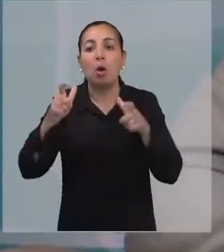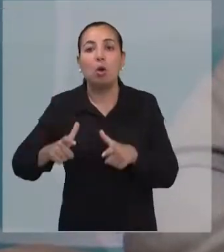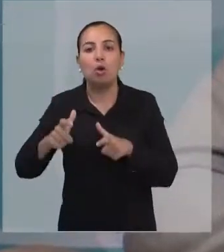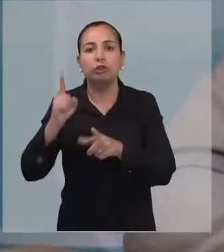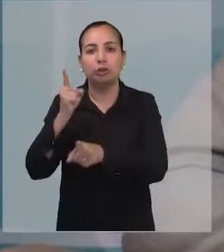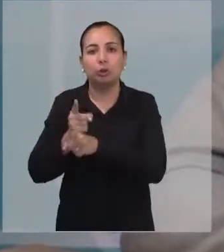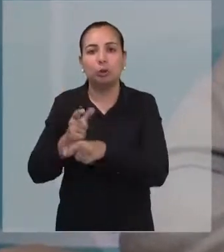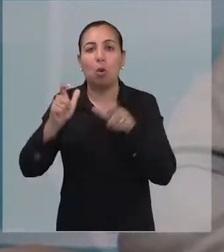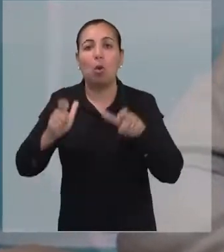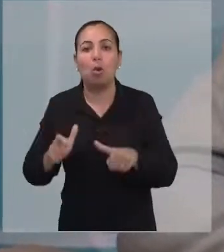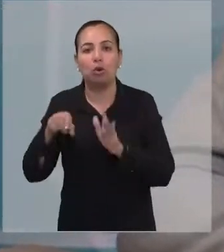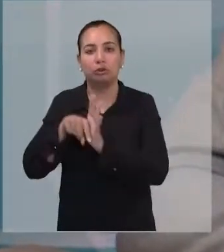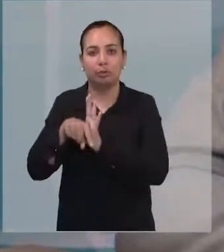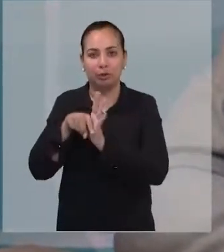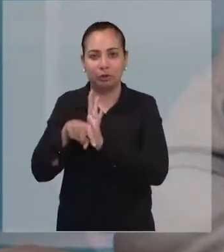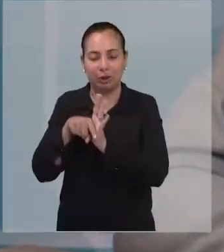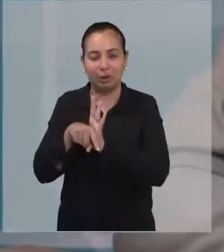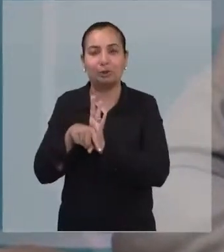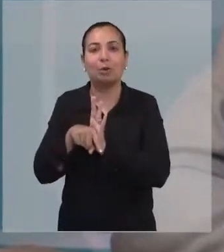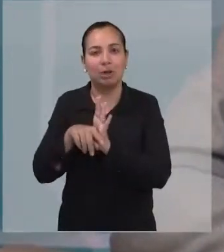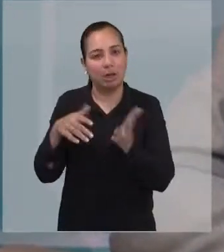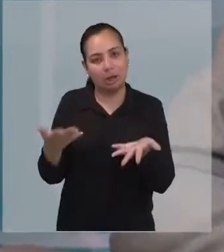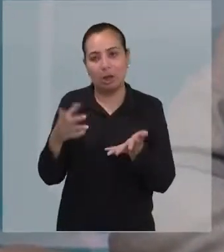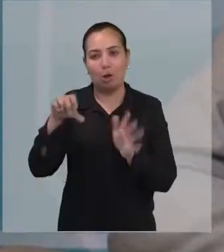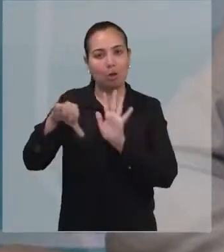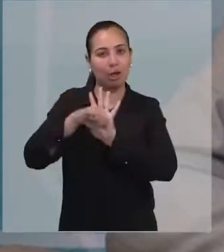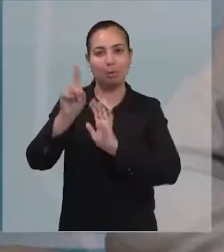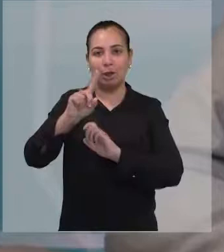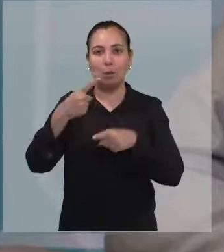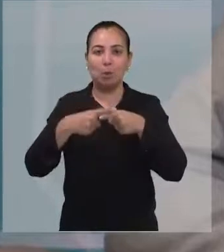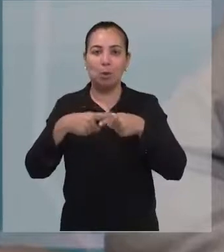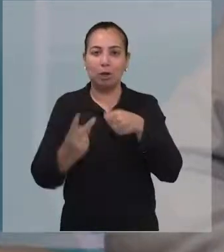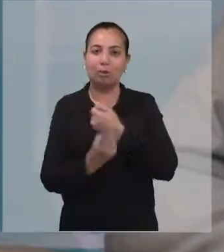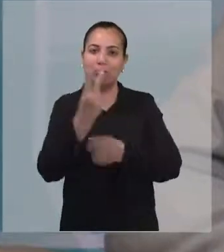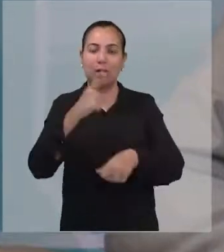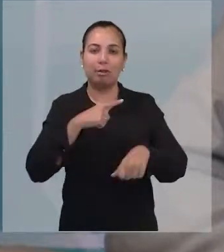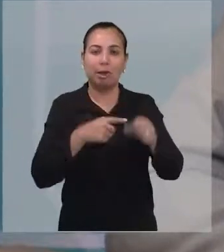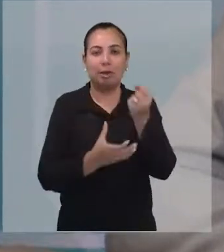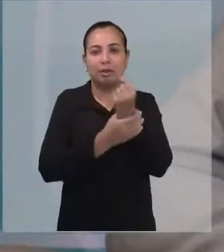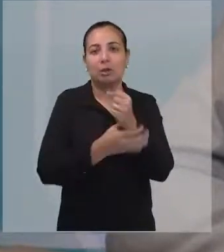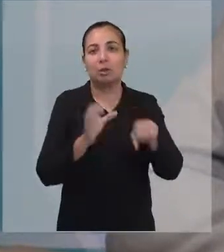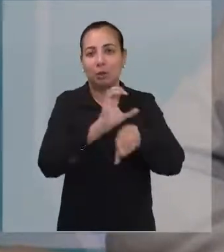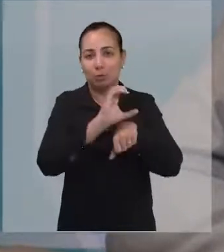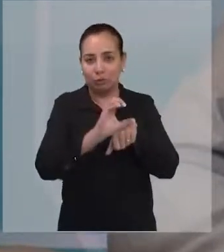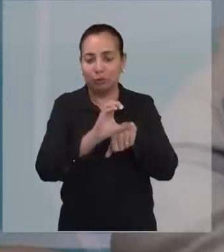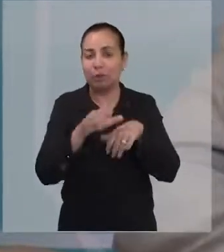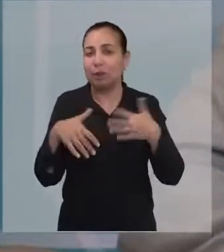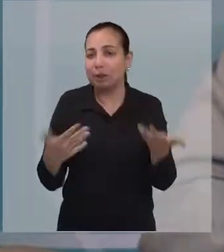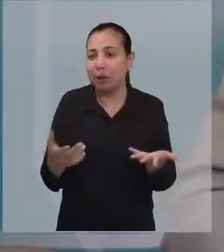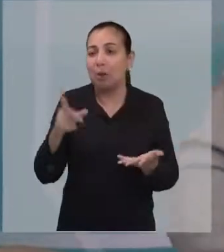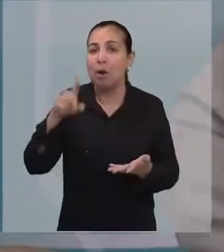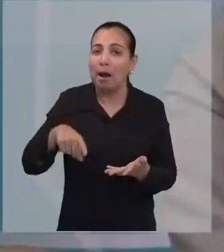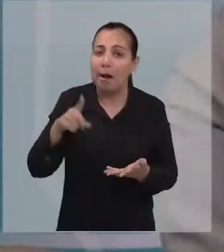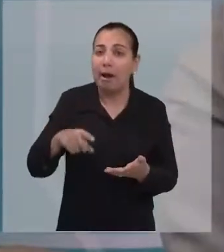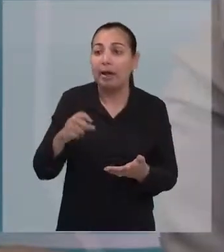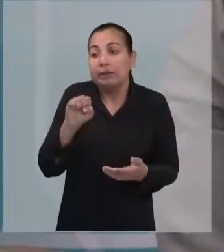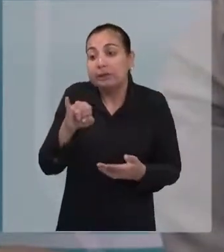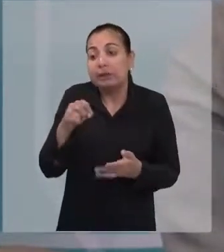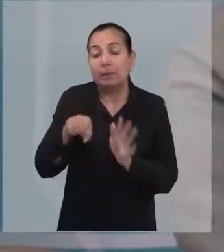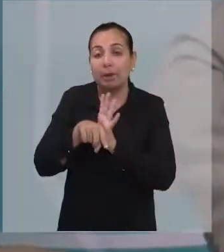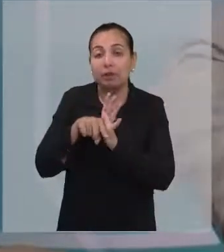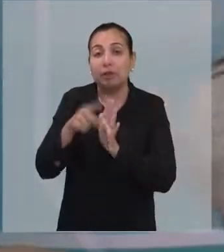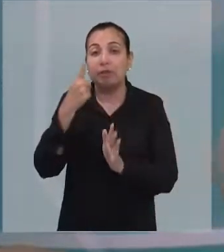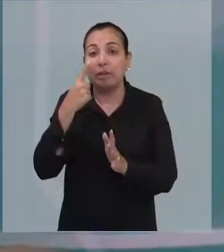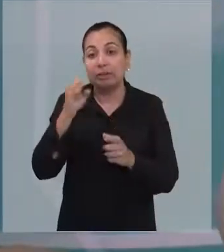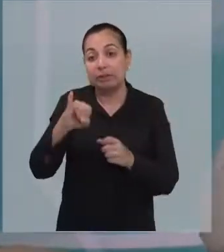atribuído crime por ter divulgado informação, se essa informação é correta, não é fake news. Bom,